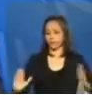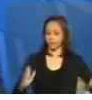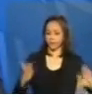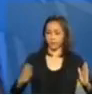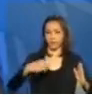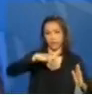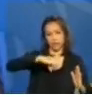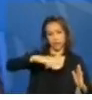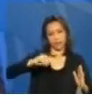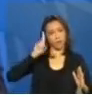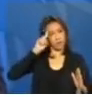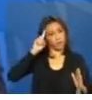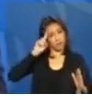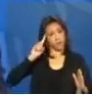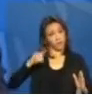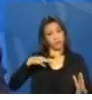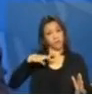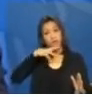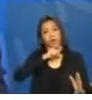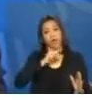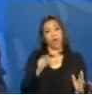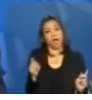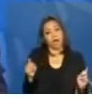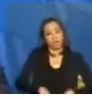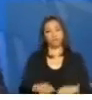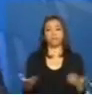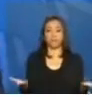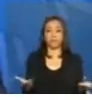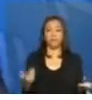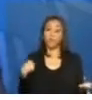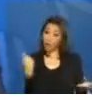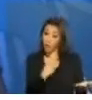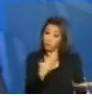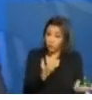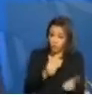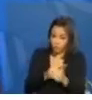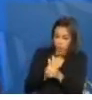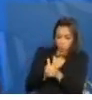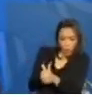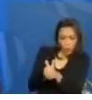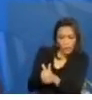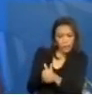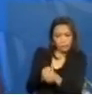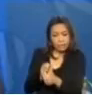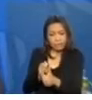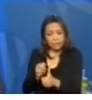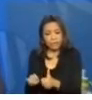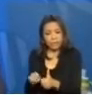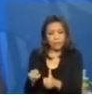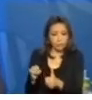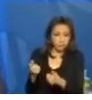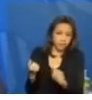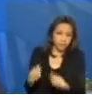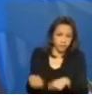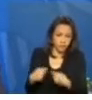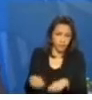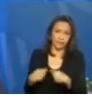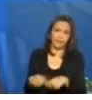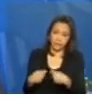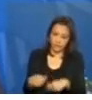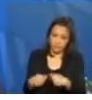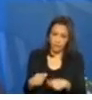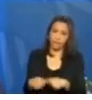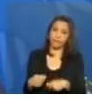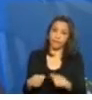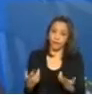ser suficiente. Nós vamos ir acompanhando e vendo a necessidade de algo,